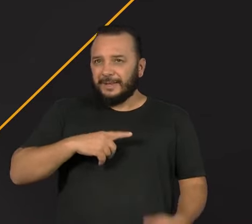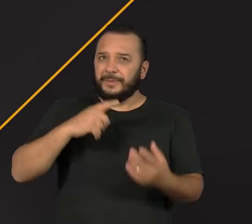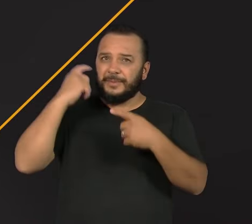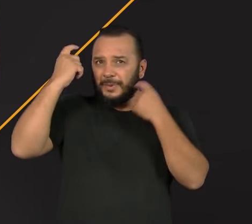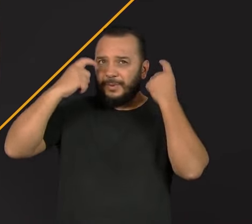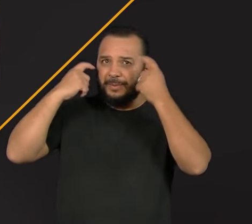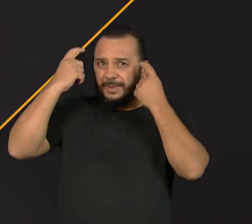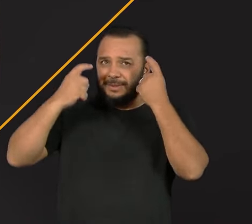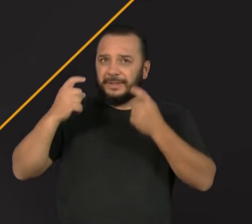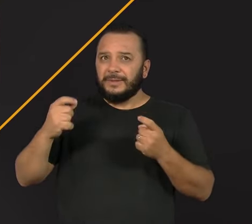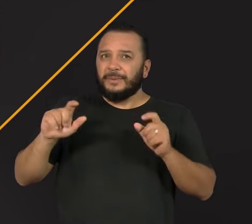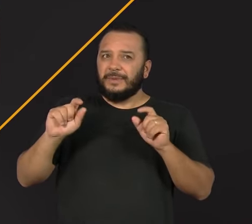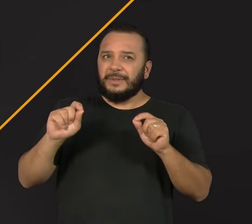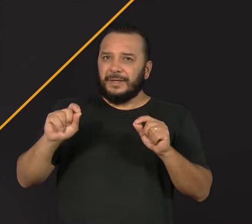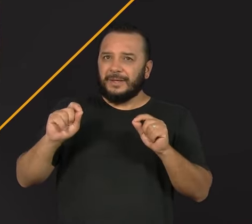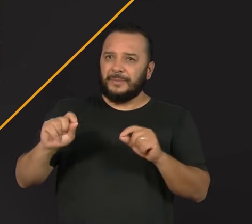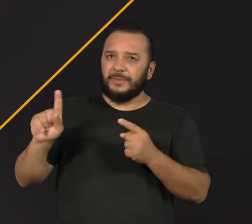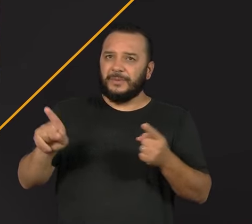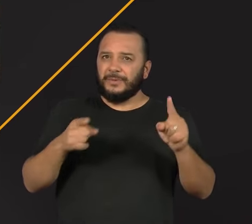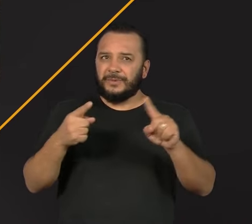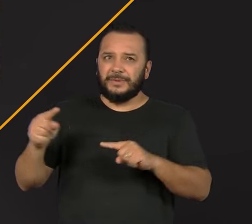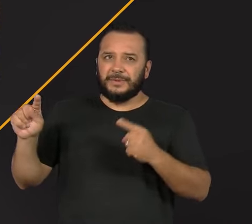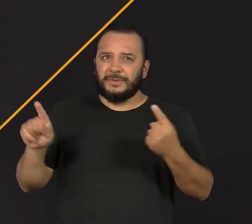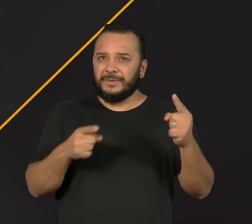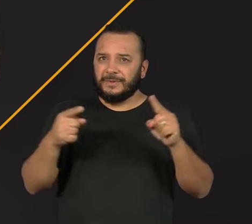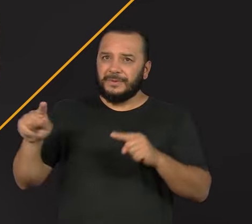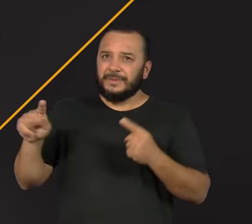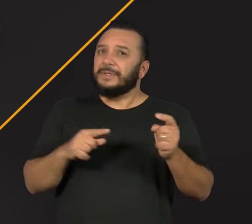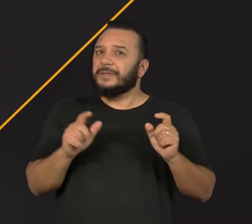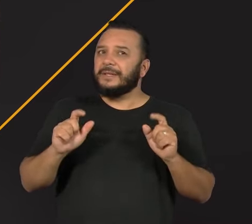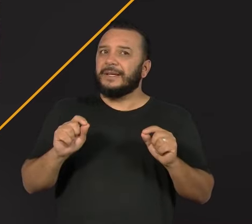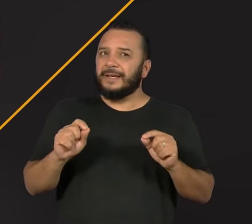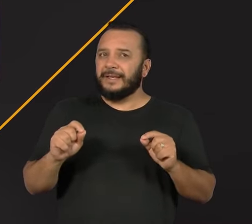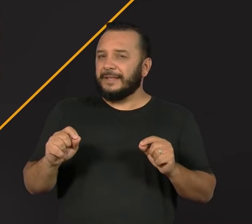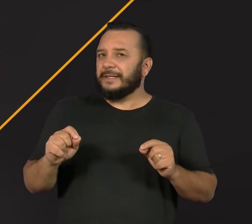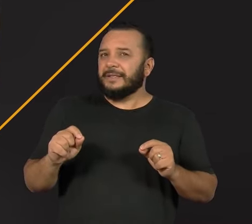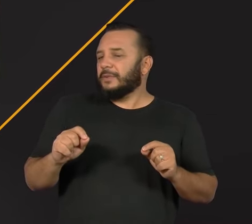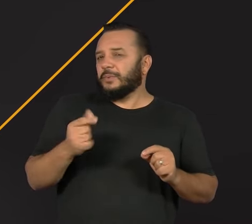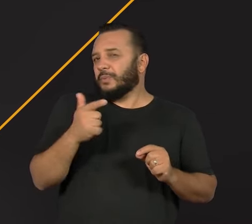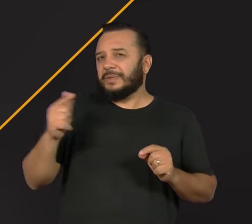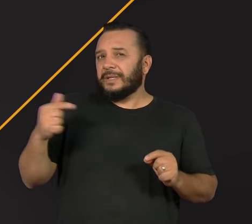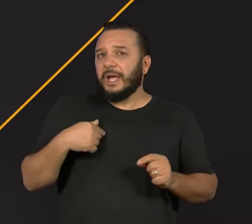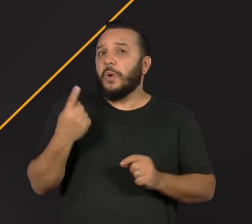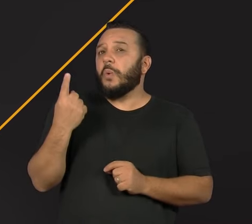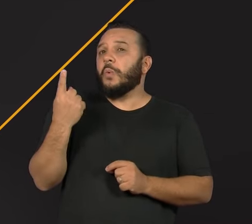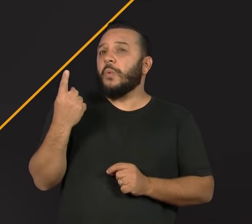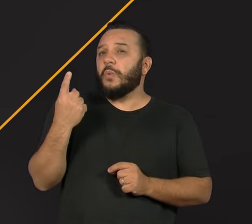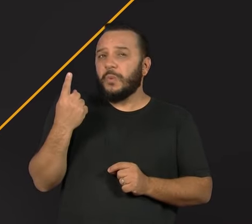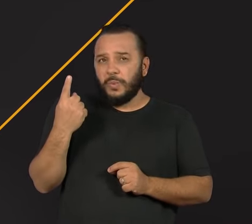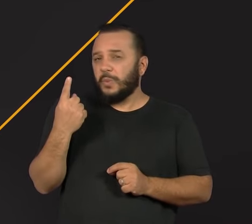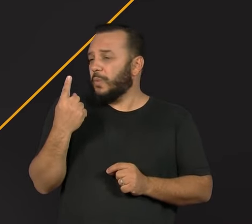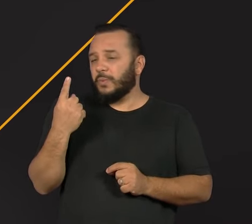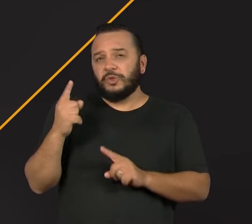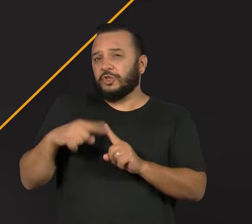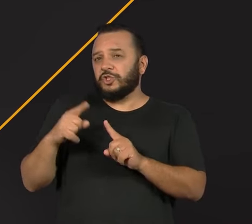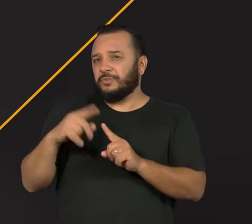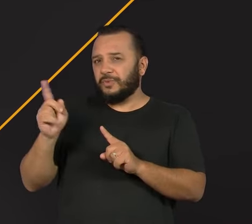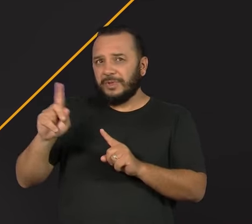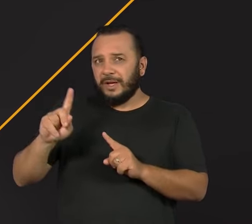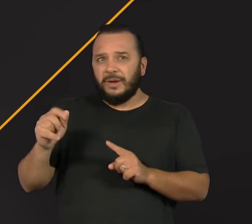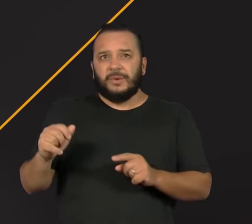preocupação em ser um músico melodista, instrumentista, que não tenha um repertório único, que eu... Ah, esse cara é bom do